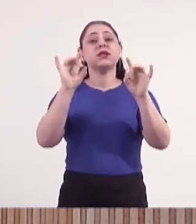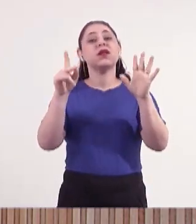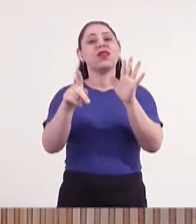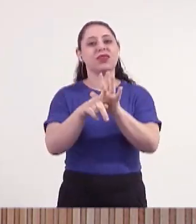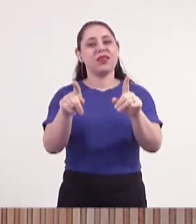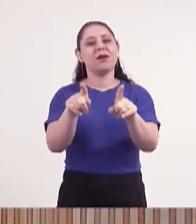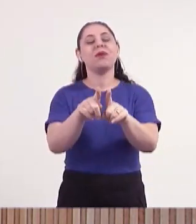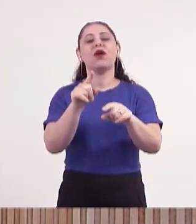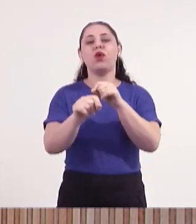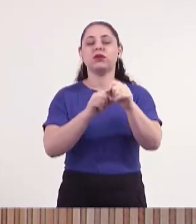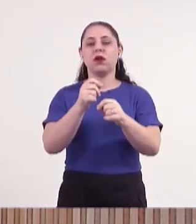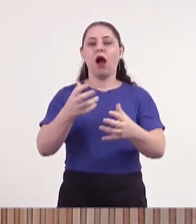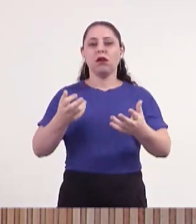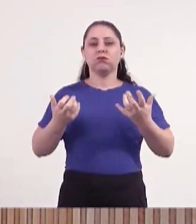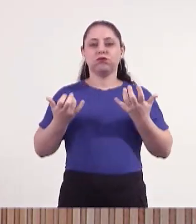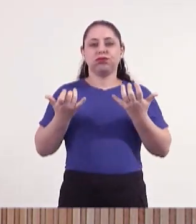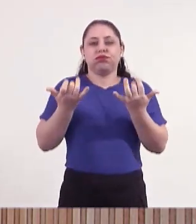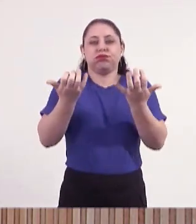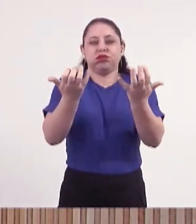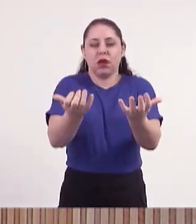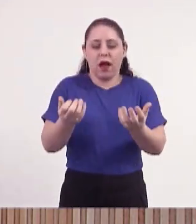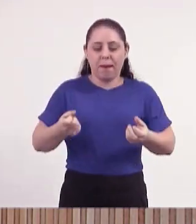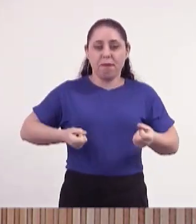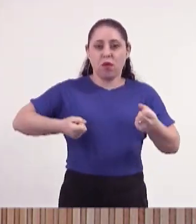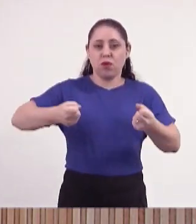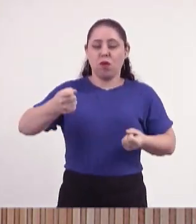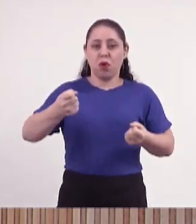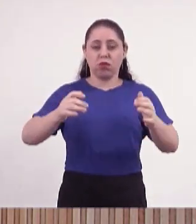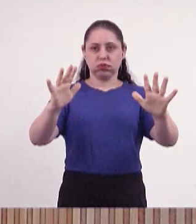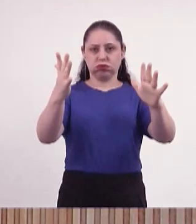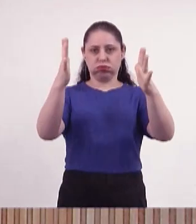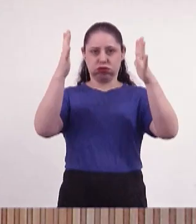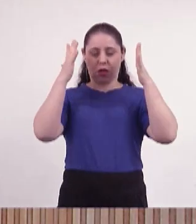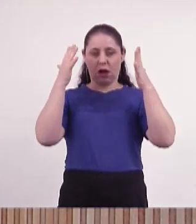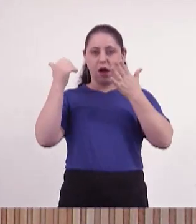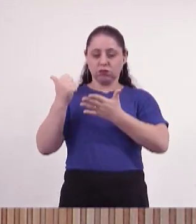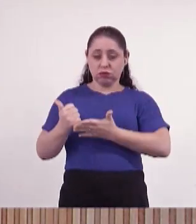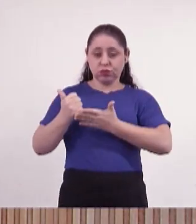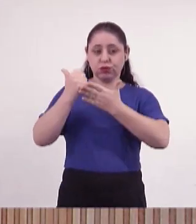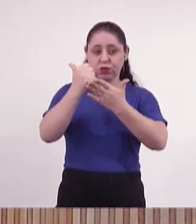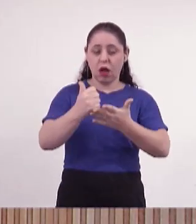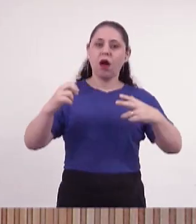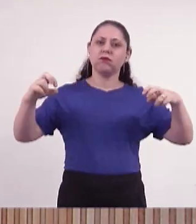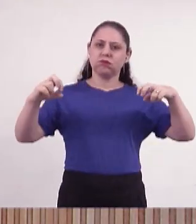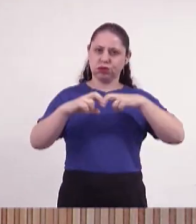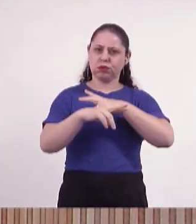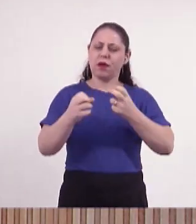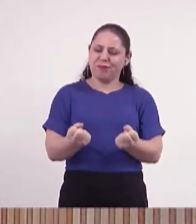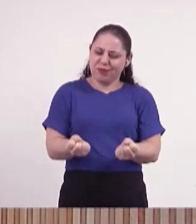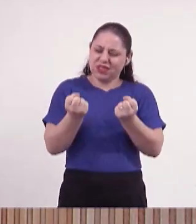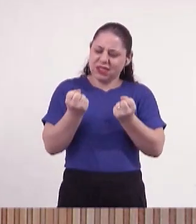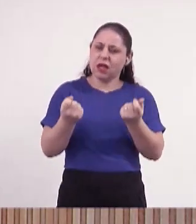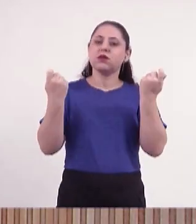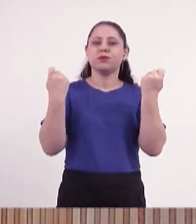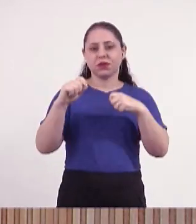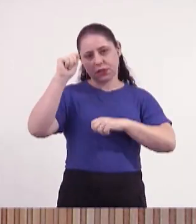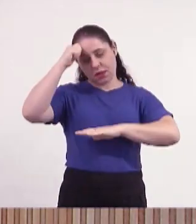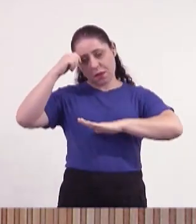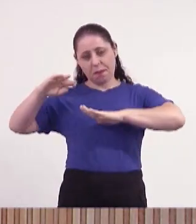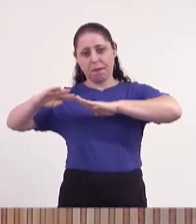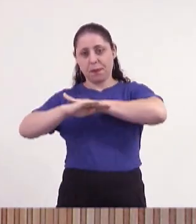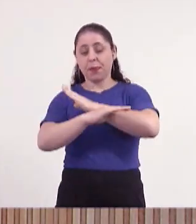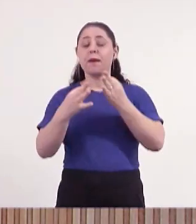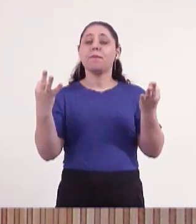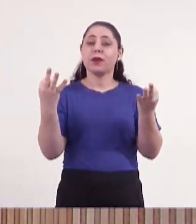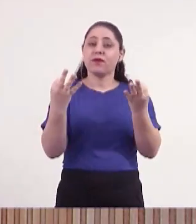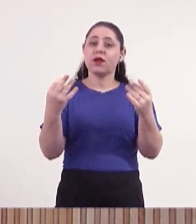especialmente aqueles veículos, caminhões, carretas, bitrens e que fazem o fluxo de toda essa carga aqui no